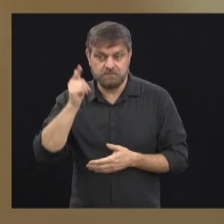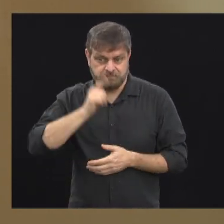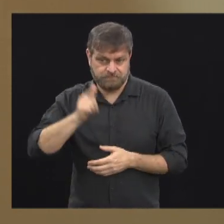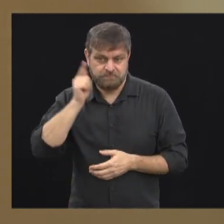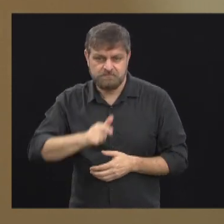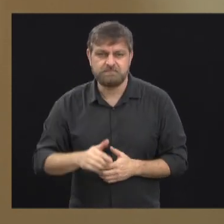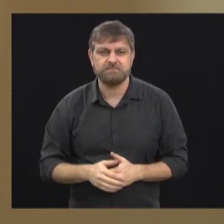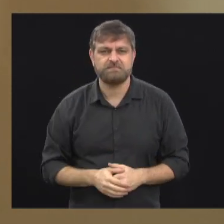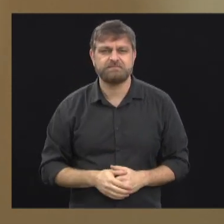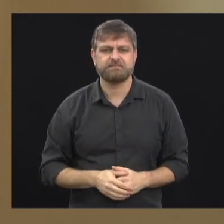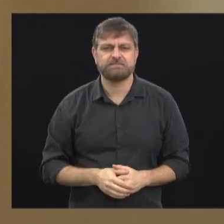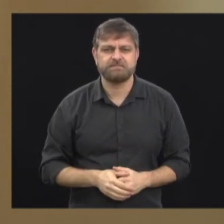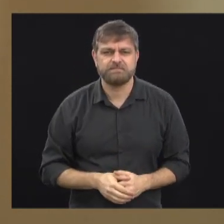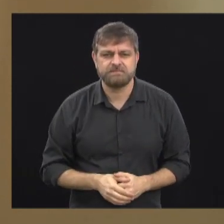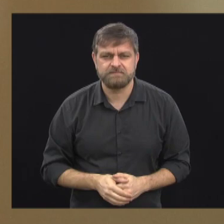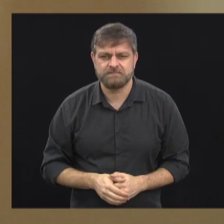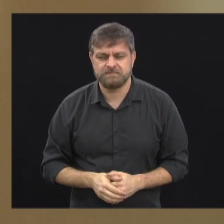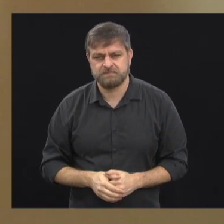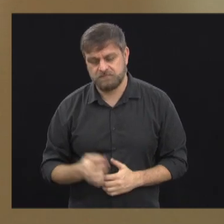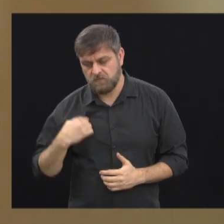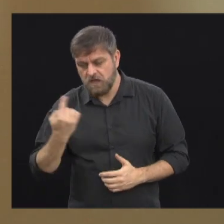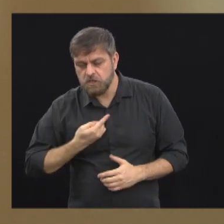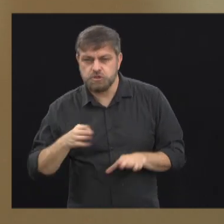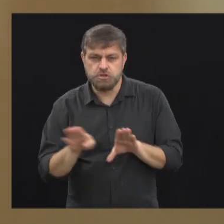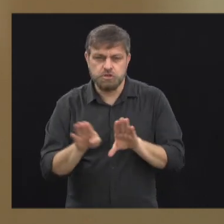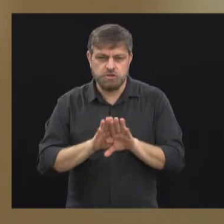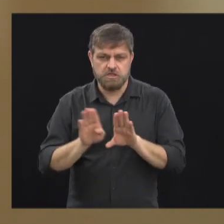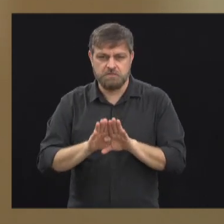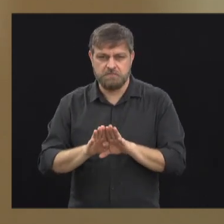captar recursos, aliás. E a gente